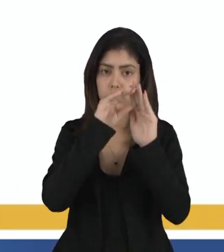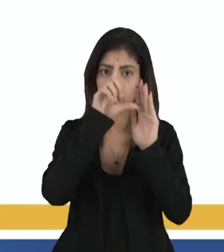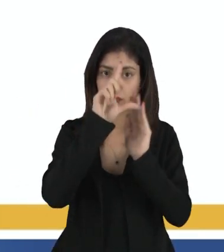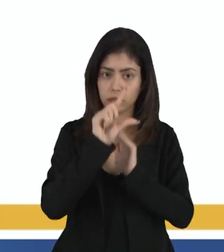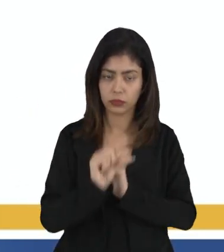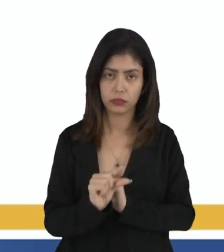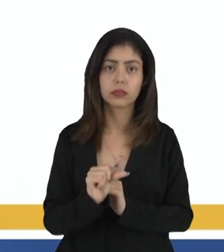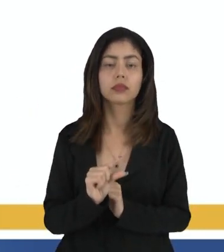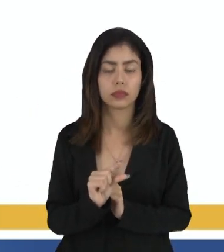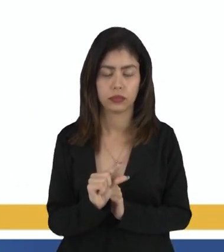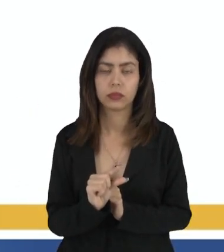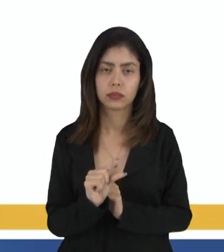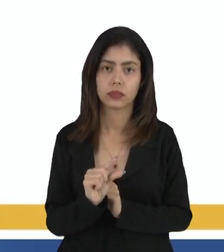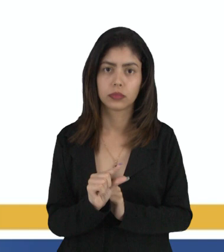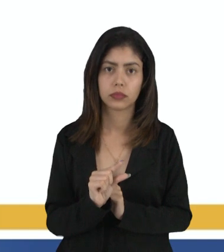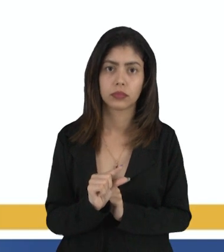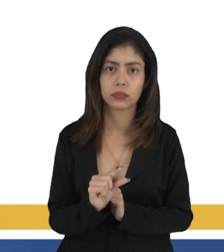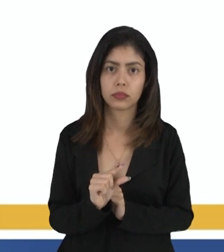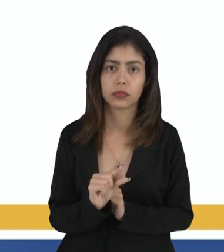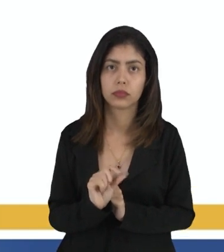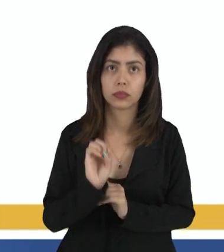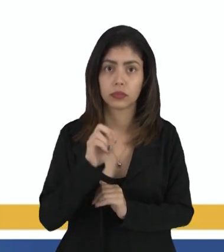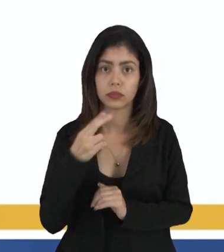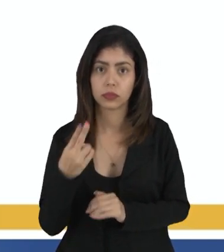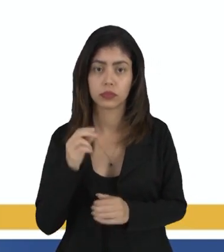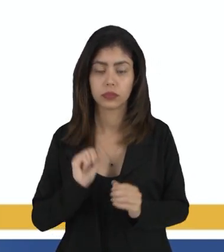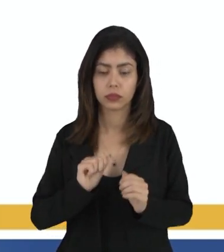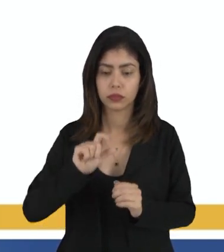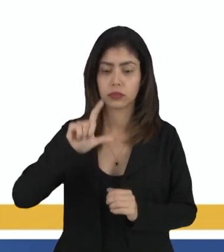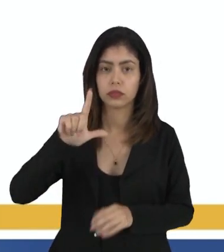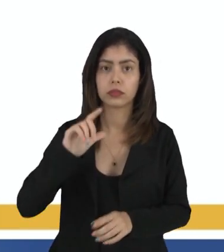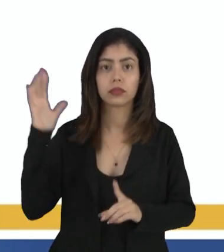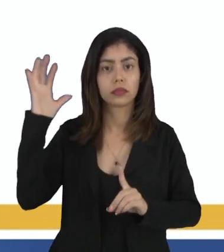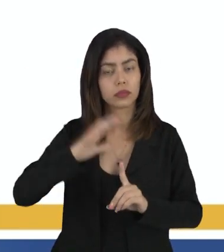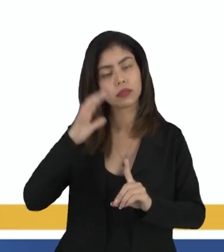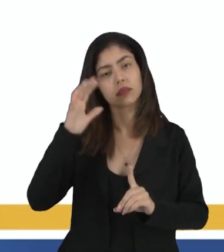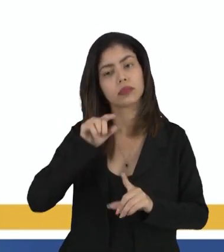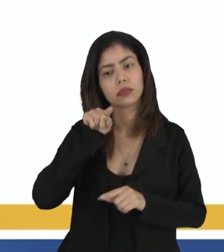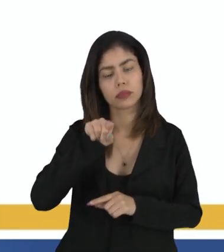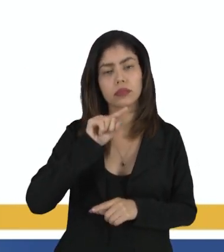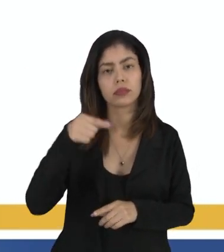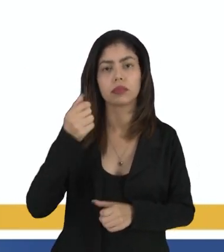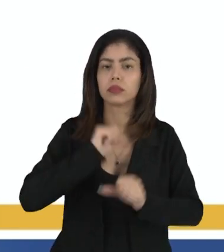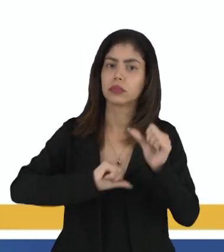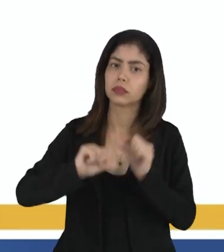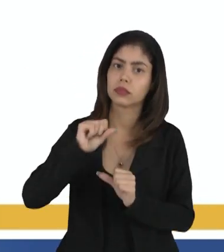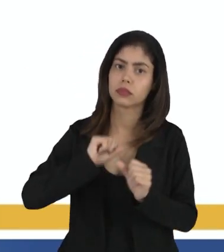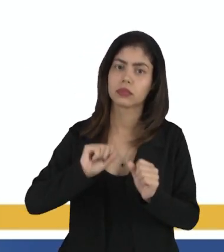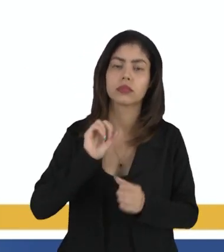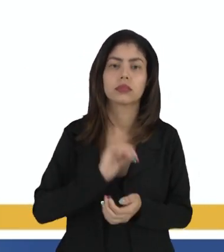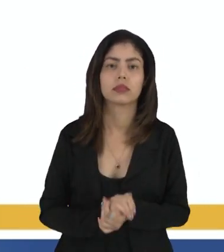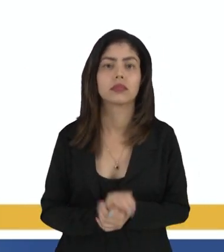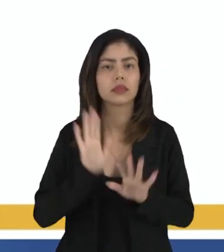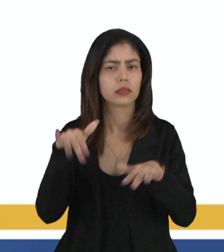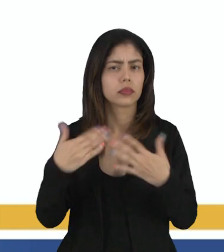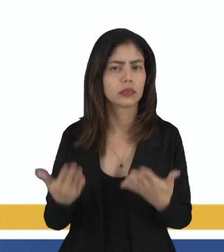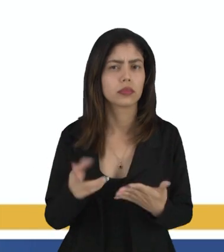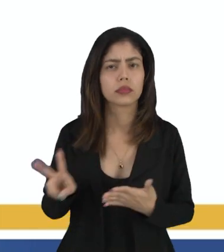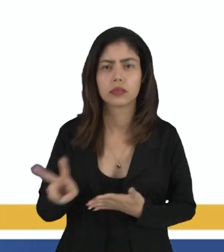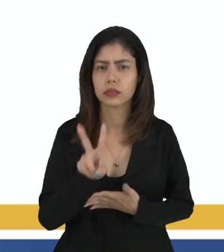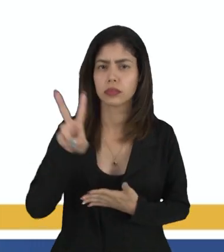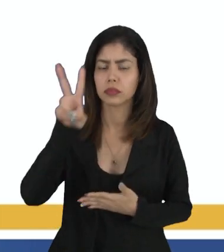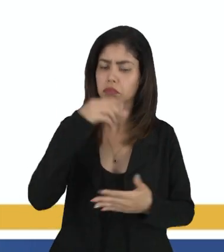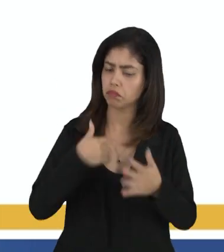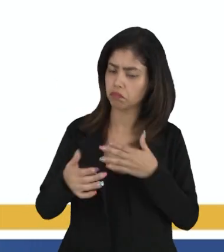diminuindo. E essa noção de diminuir ou aumentar pode influenciar ali na mudança de estado dele. Agora, qual é o valor?